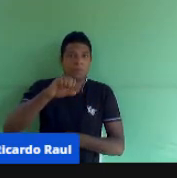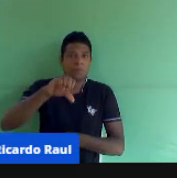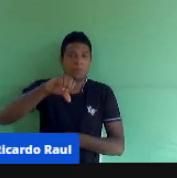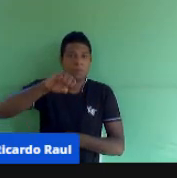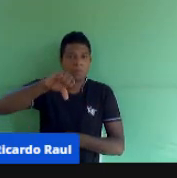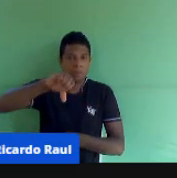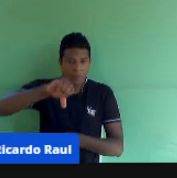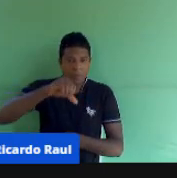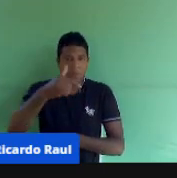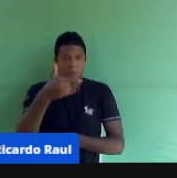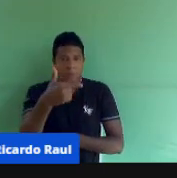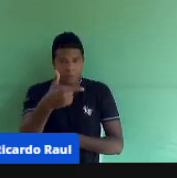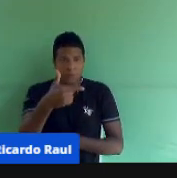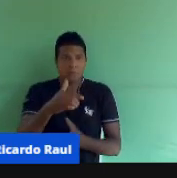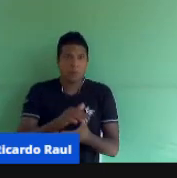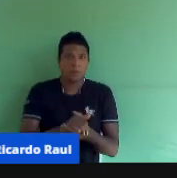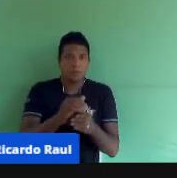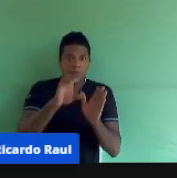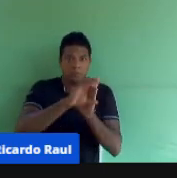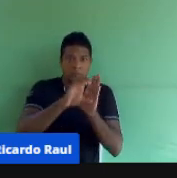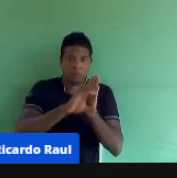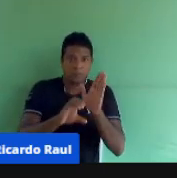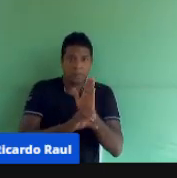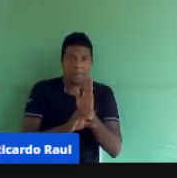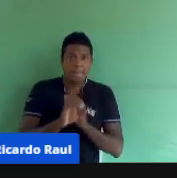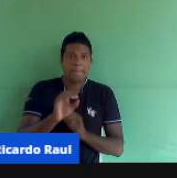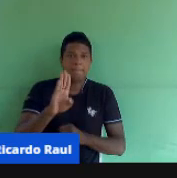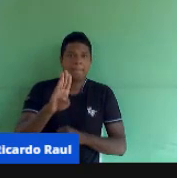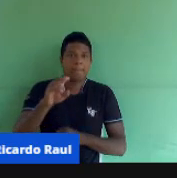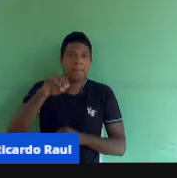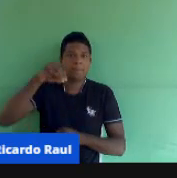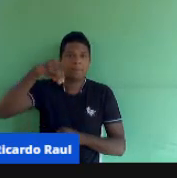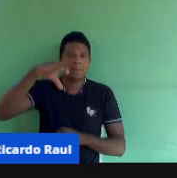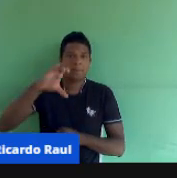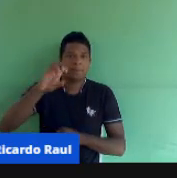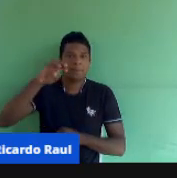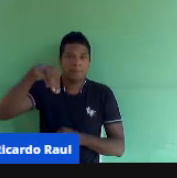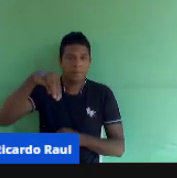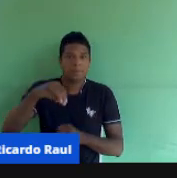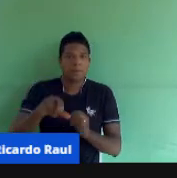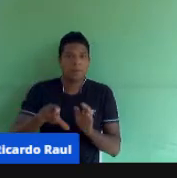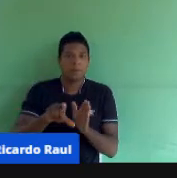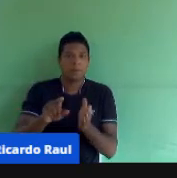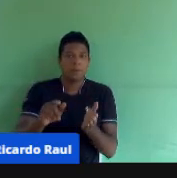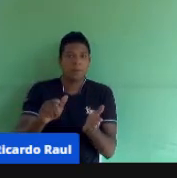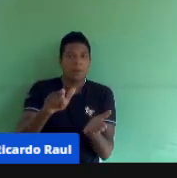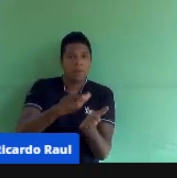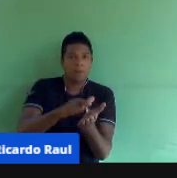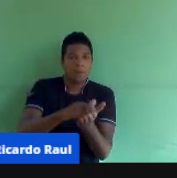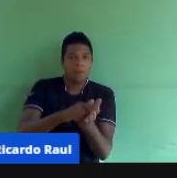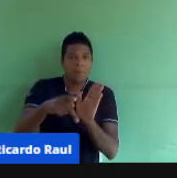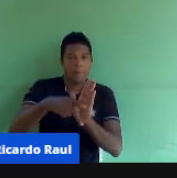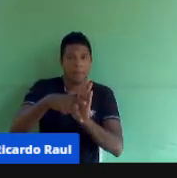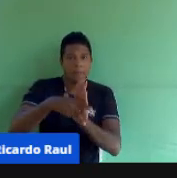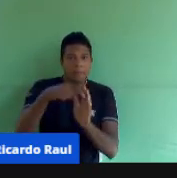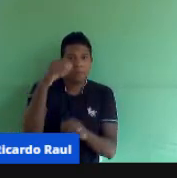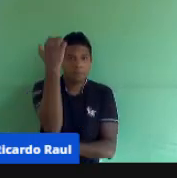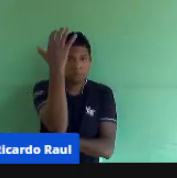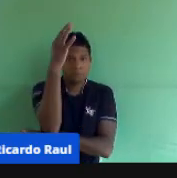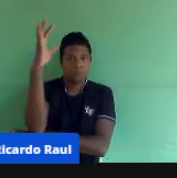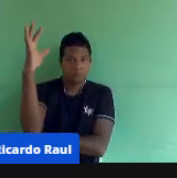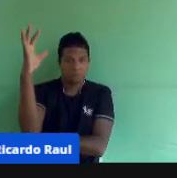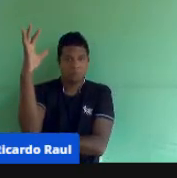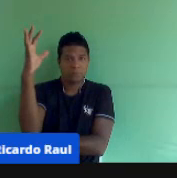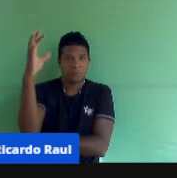os PCNs, os Parâmetros Curriculares Nacionais de Educação, vão ter um caderno aí específico para meio ambiente, tratando ele como